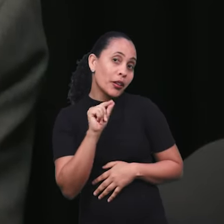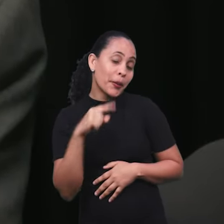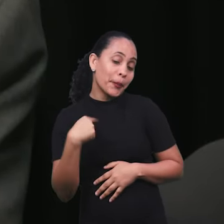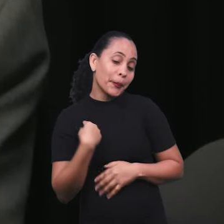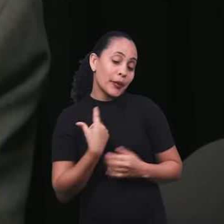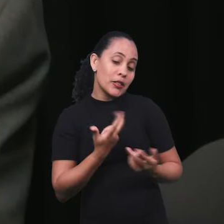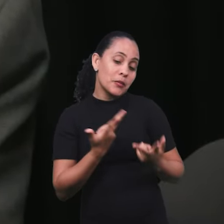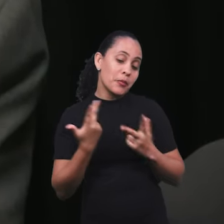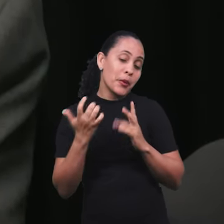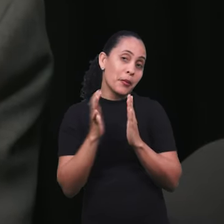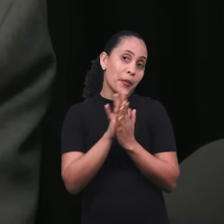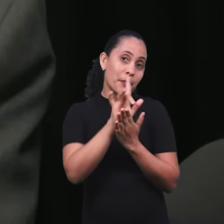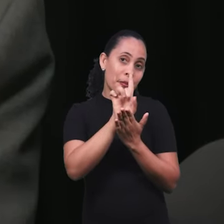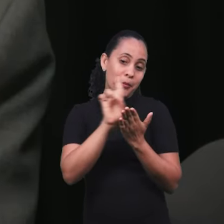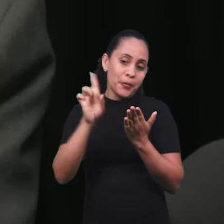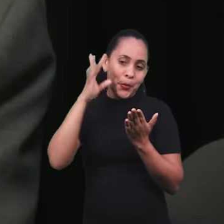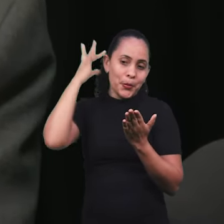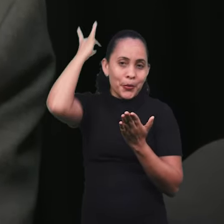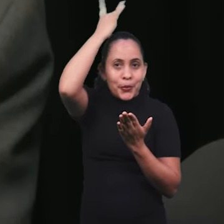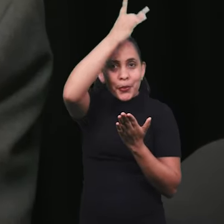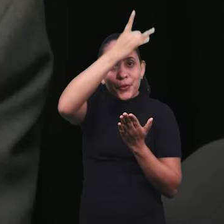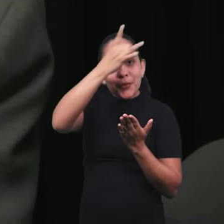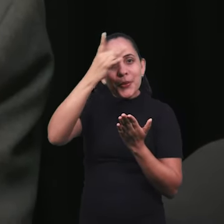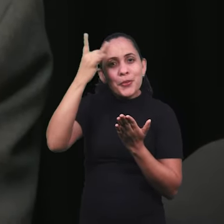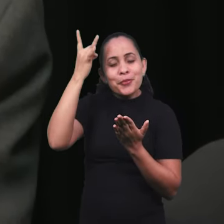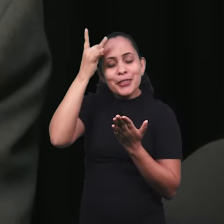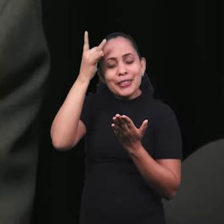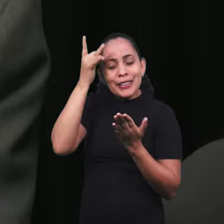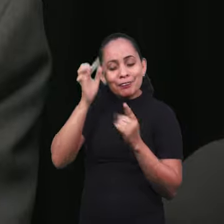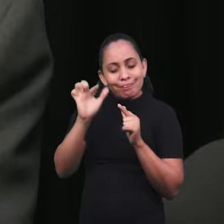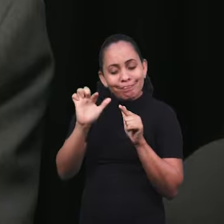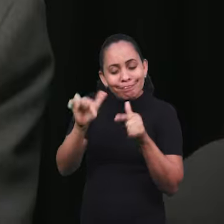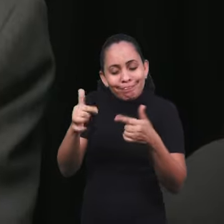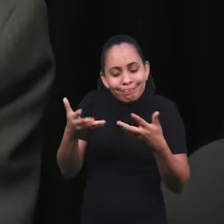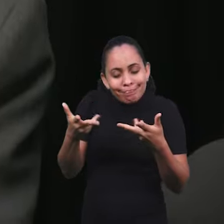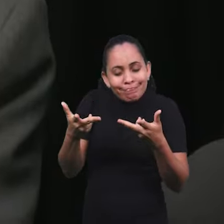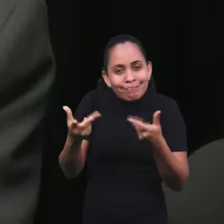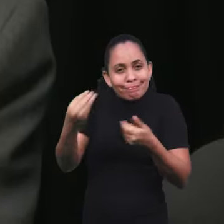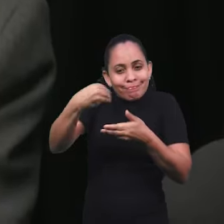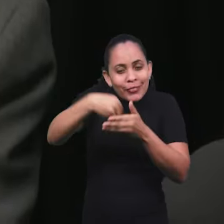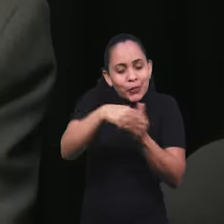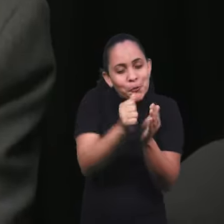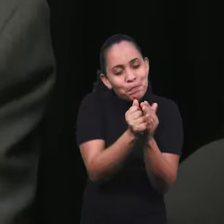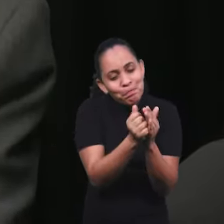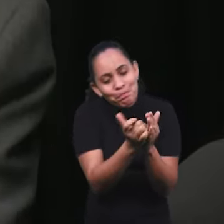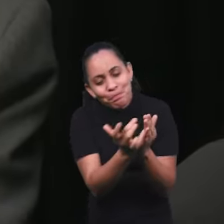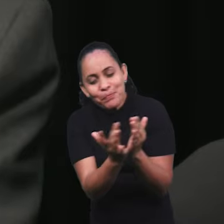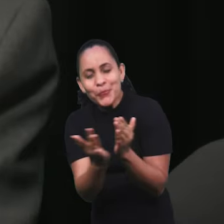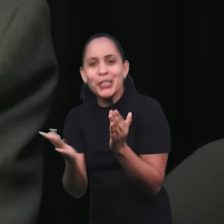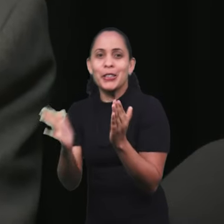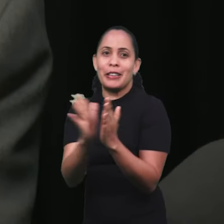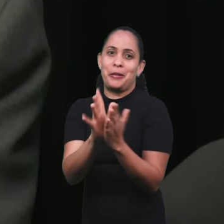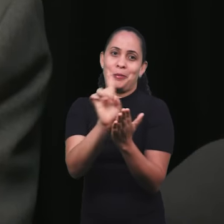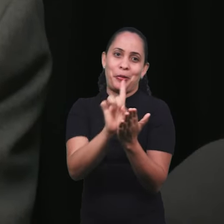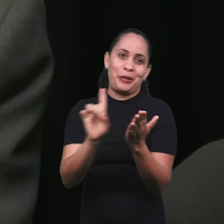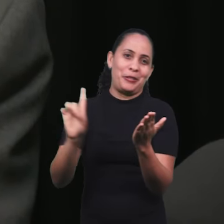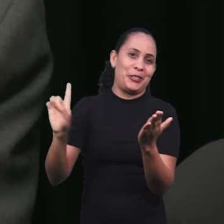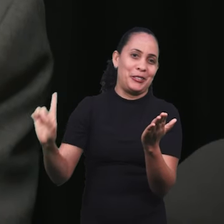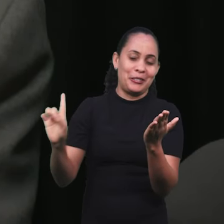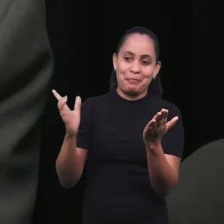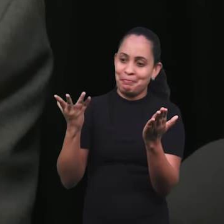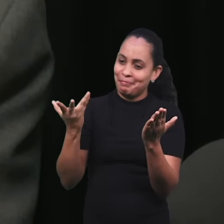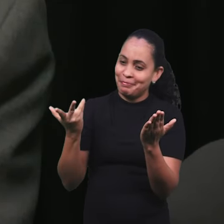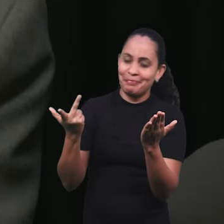como nós vemos na palavra, que o Espírito Santo ele está de uma maneira maravilhosa em toda a Bíblia. É